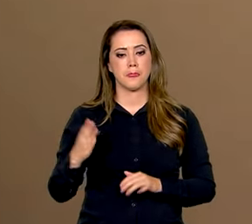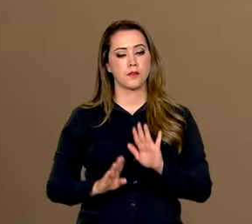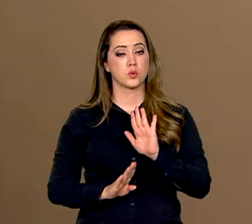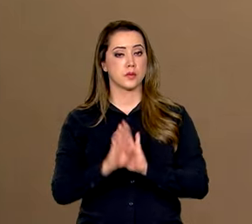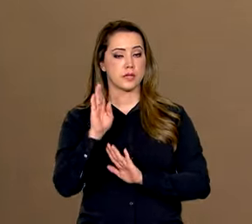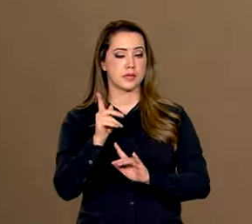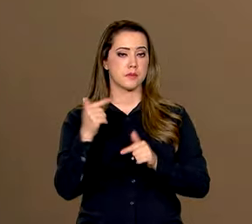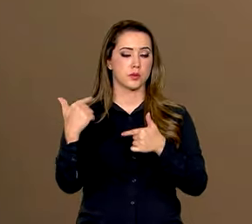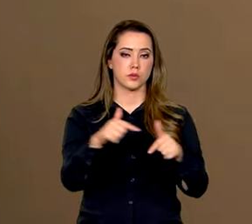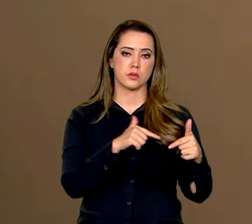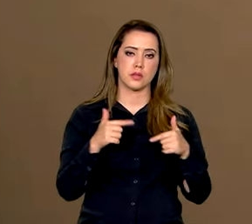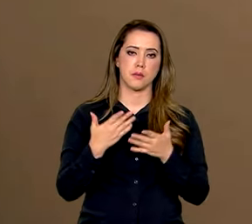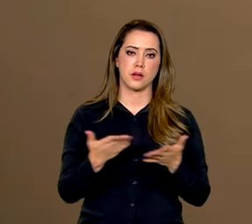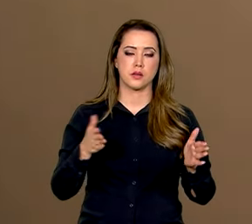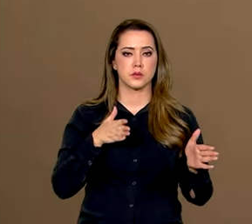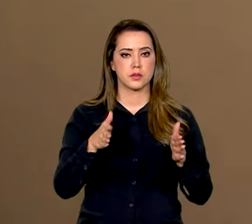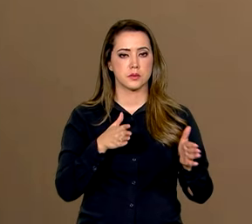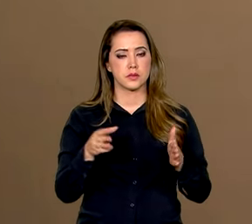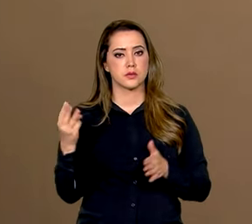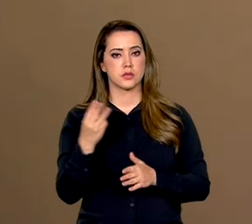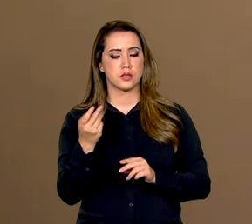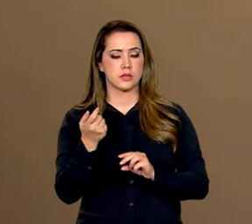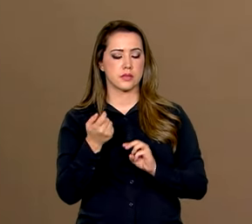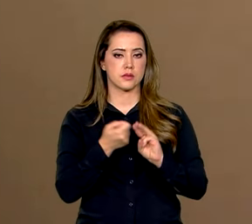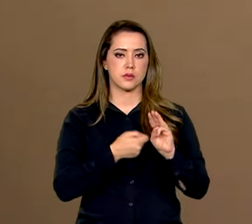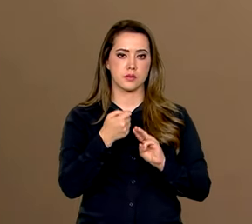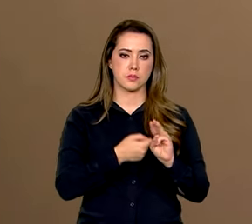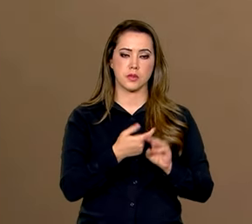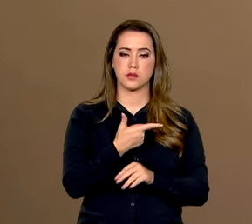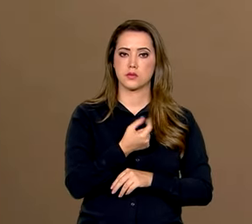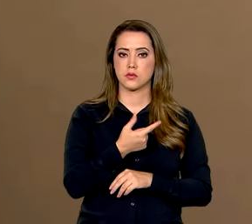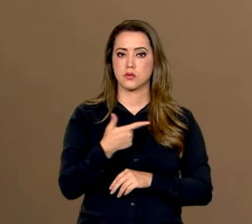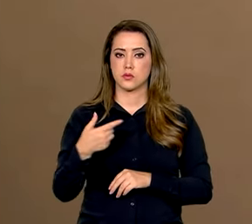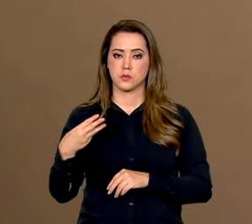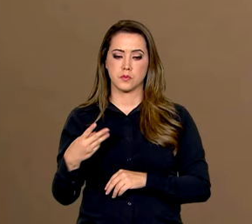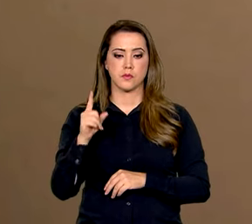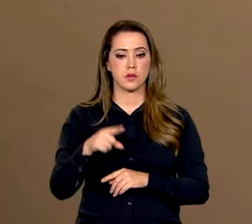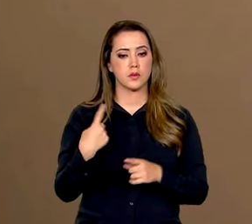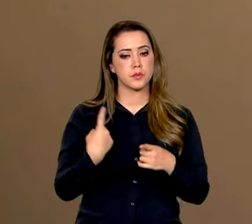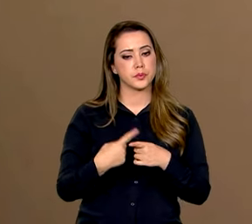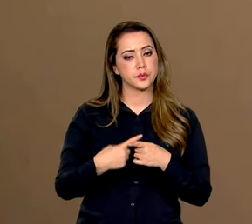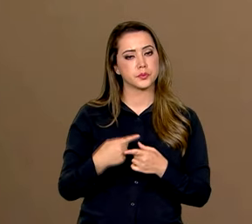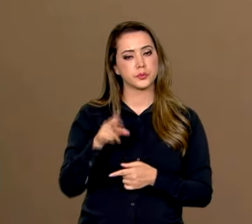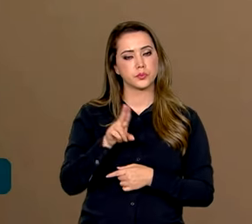da ocupação nesse terceiro trimestre de 2023 foi por